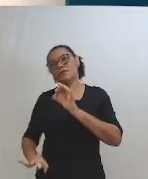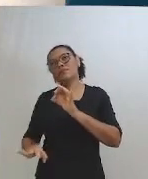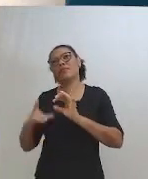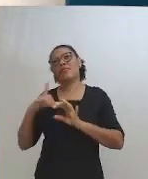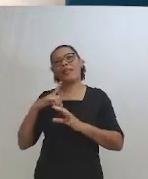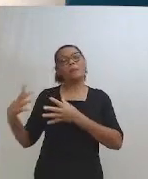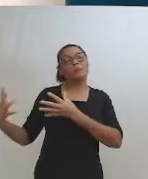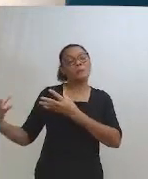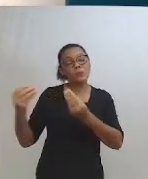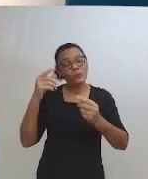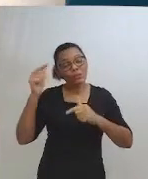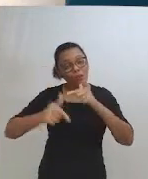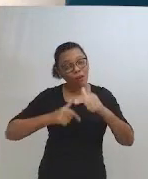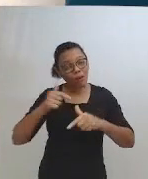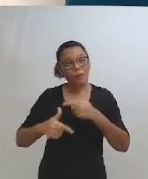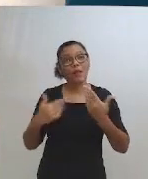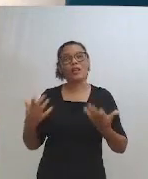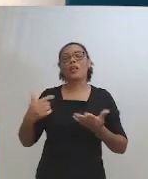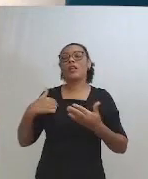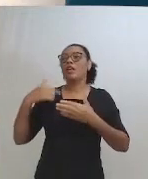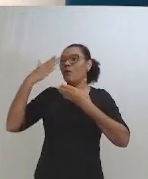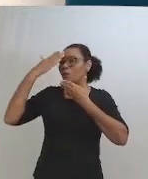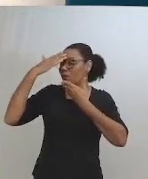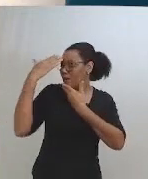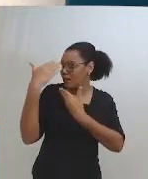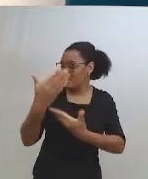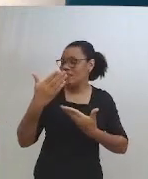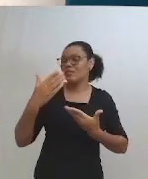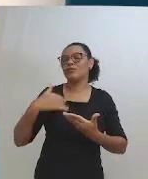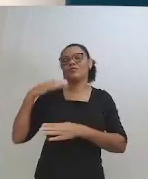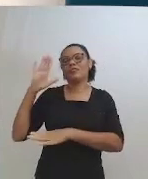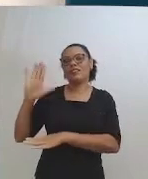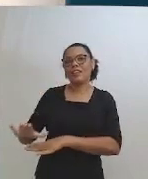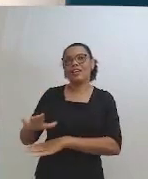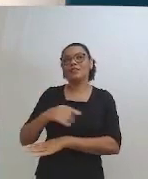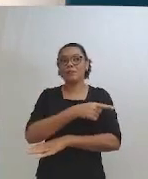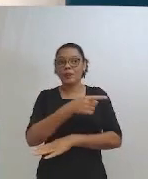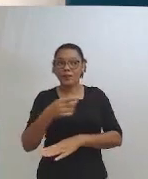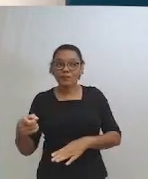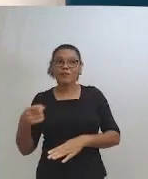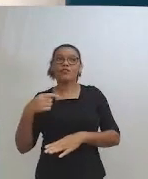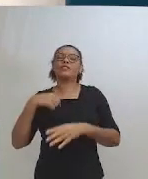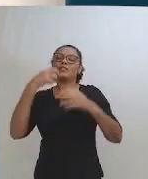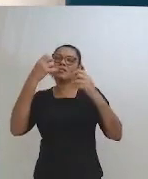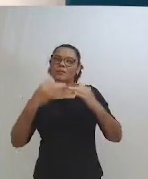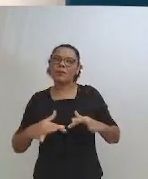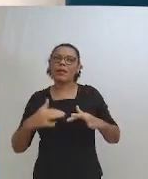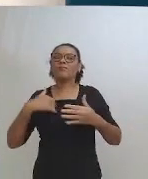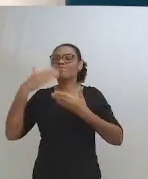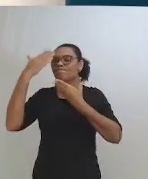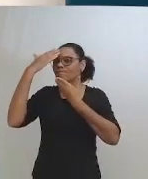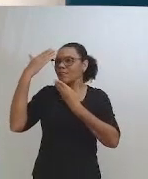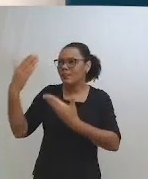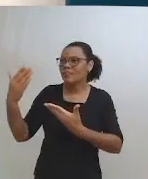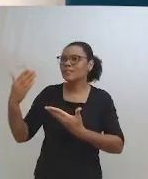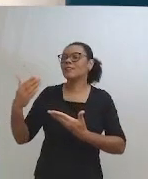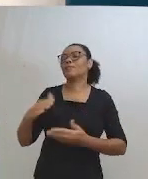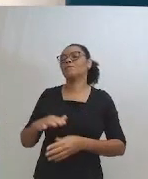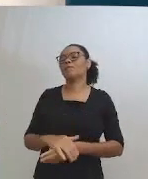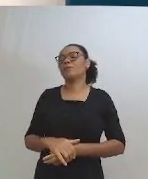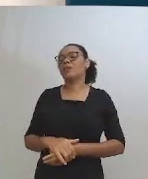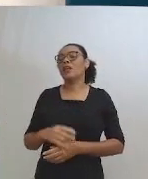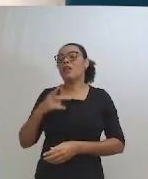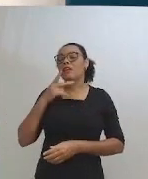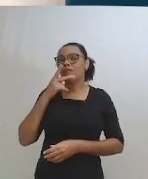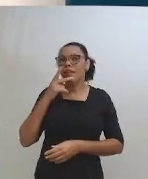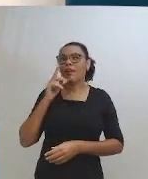só tenho gratidão nessa tarde de poder ter falado para Vossas Excelências, agradecer e dizer, doutores, que